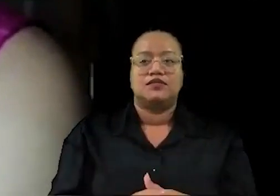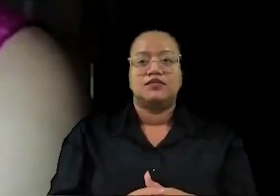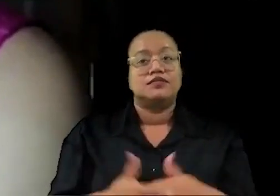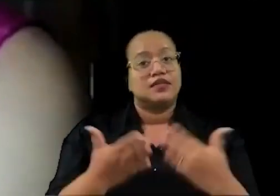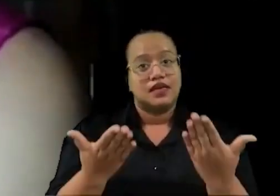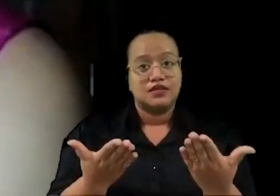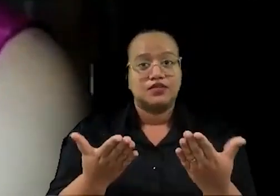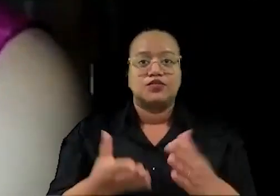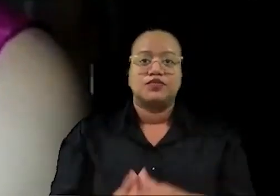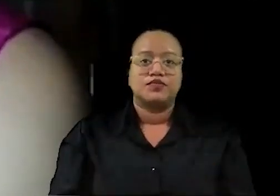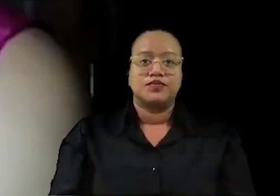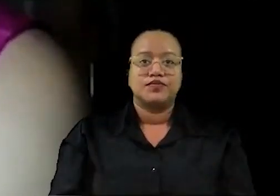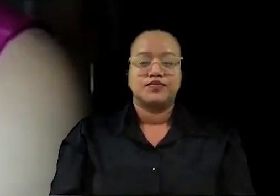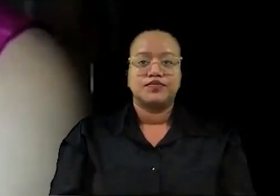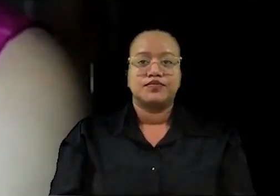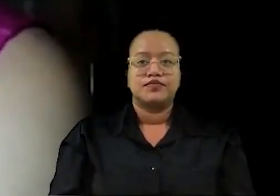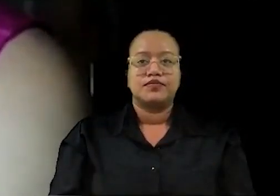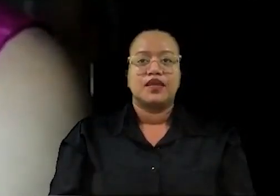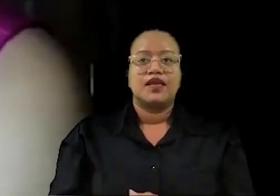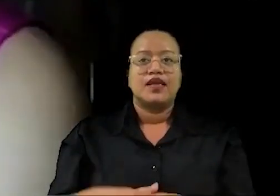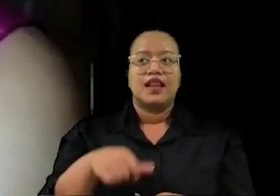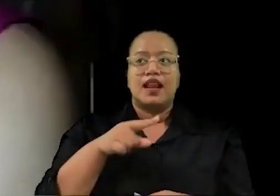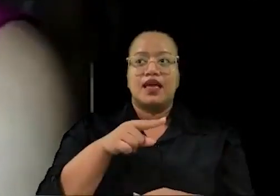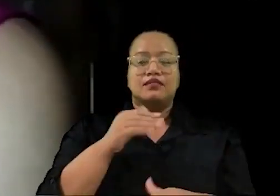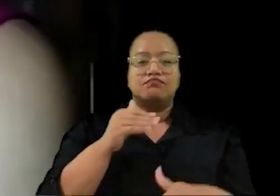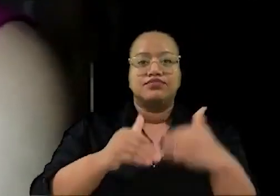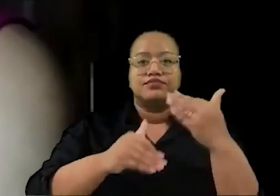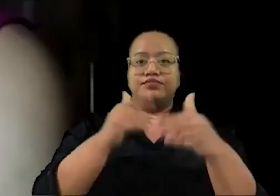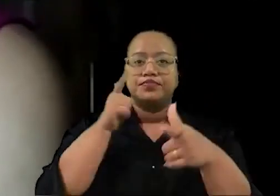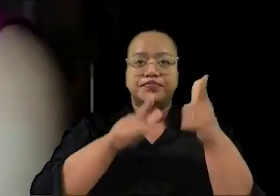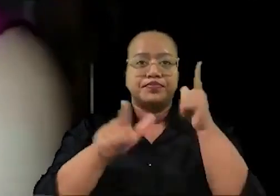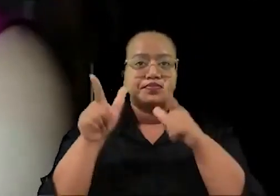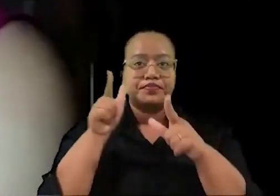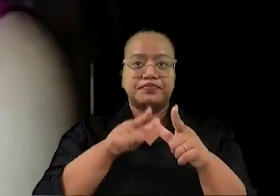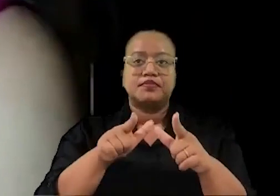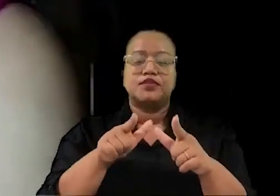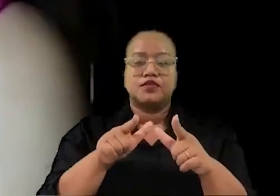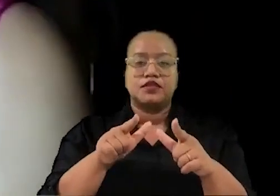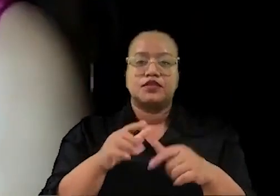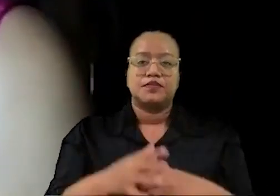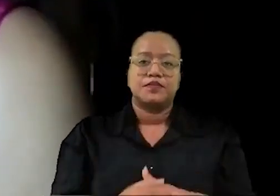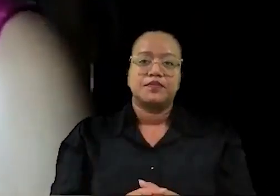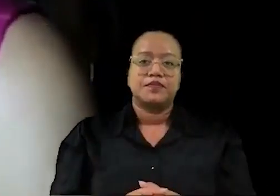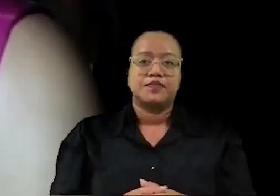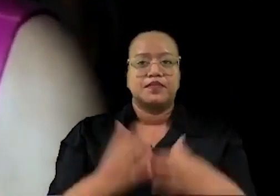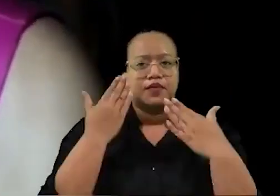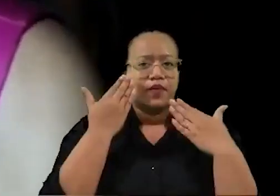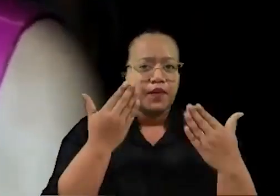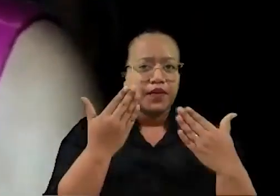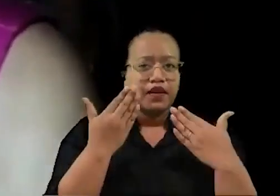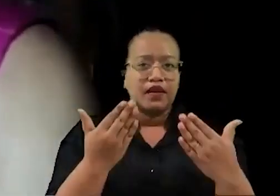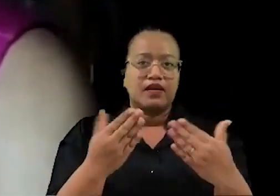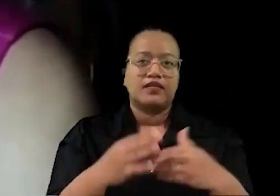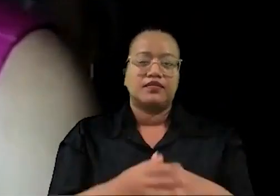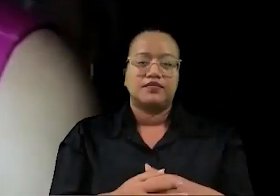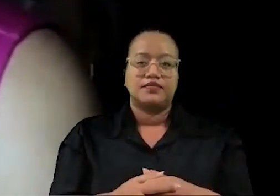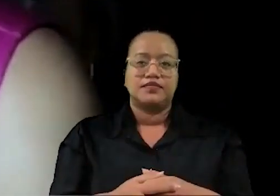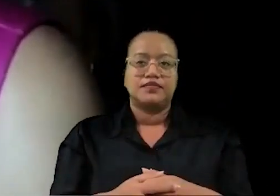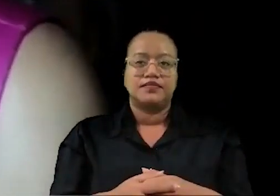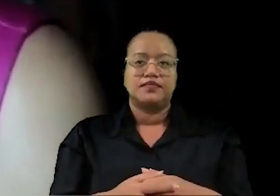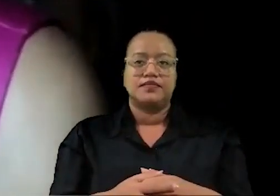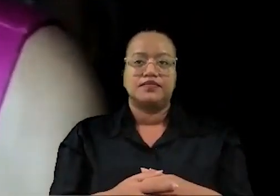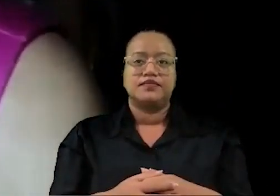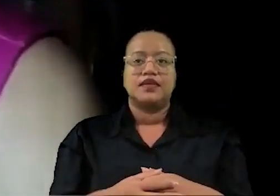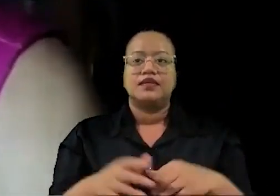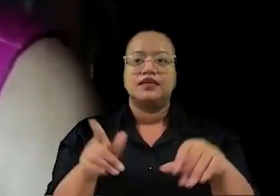virão dessa rede construída. Muito obrigada, tá? Então, agradeço também os juízes,